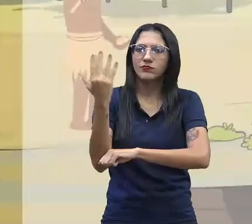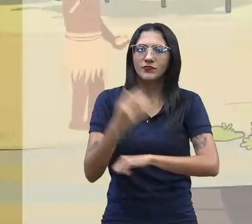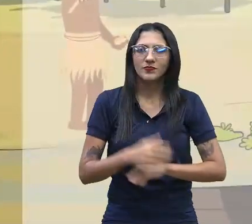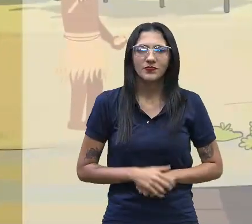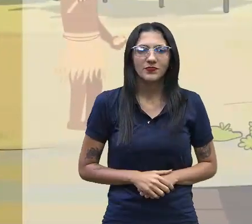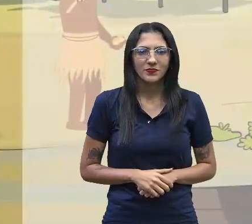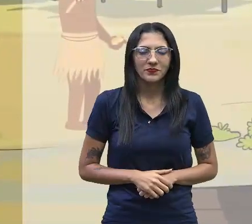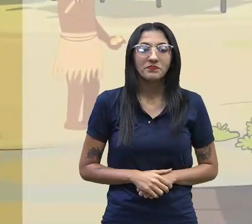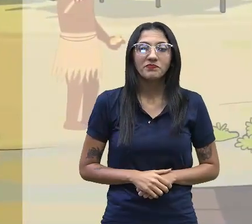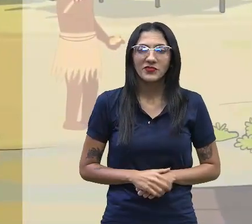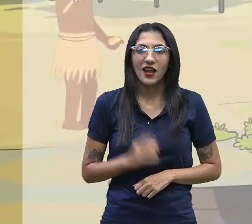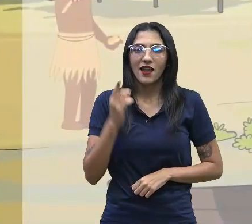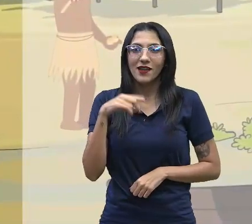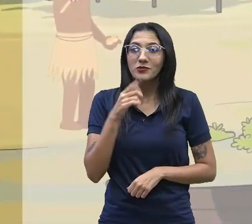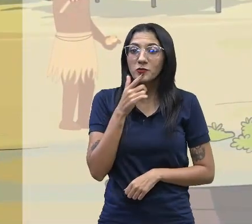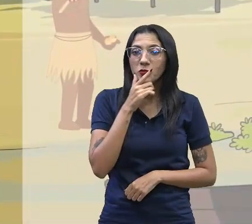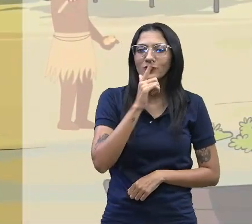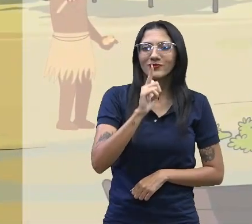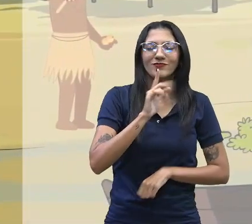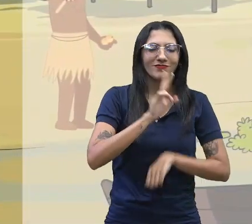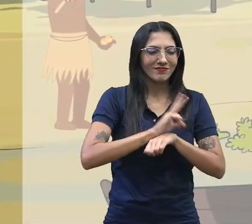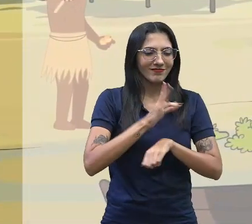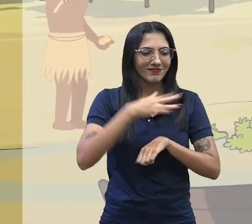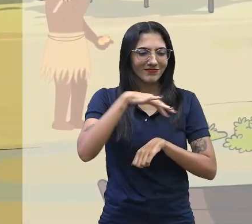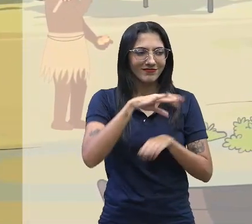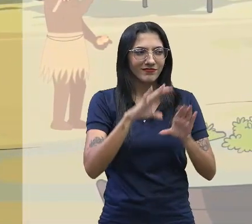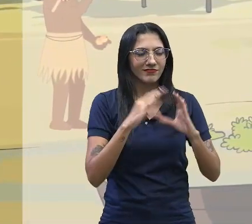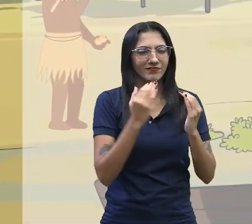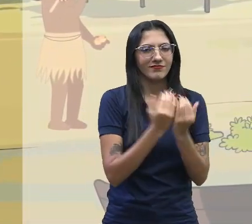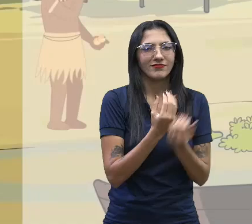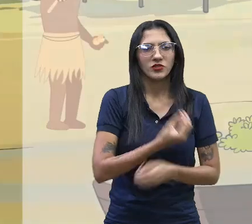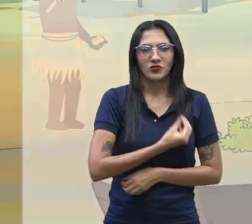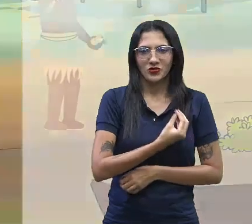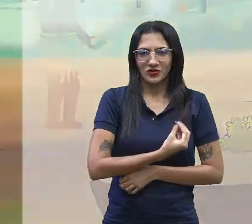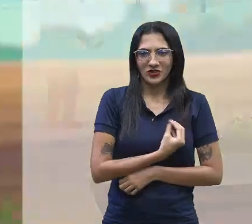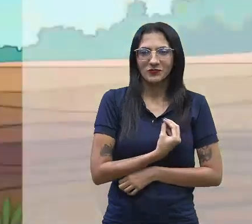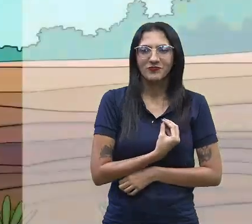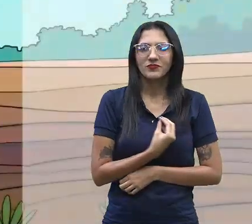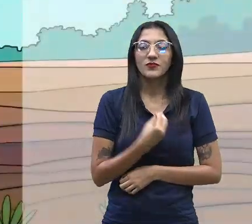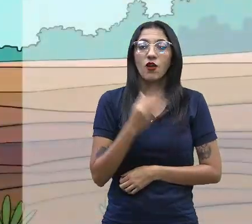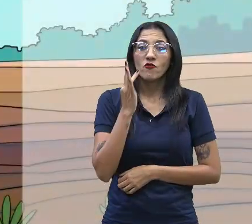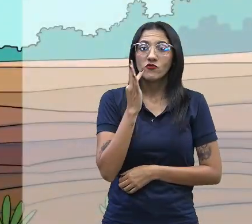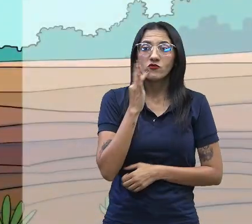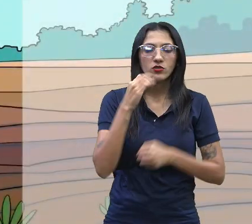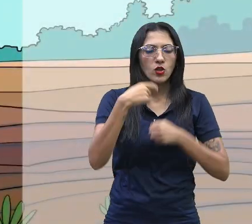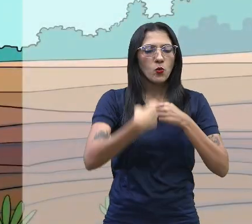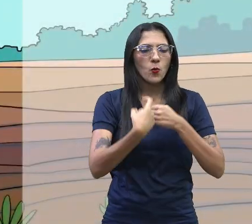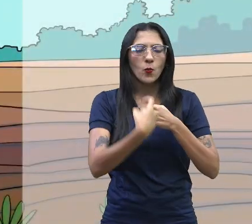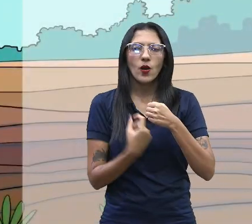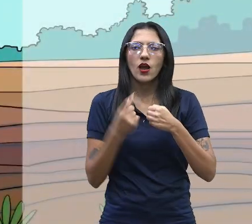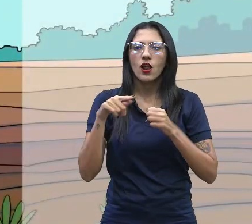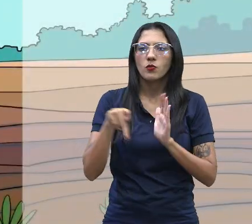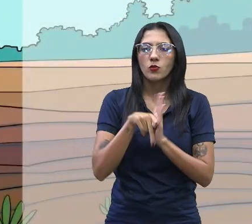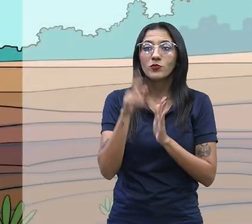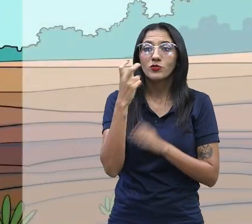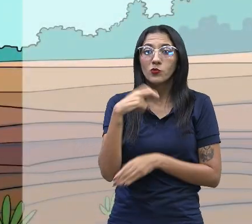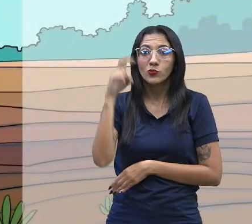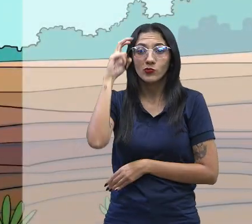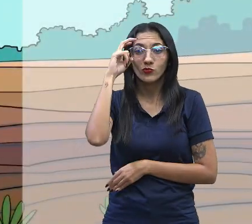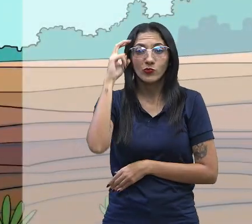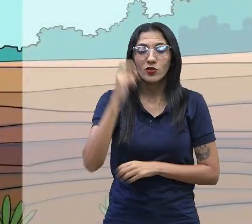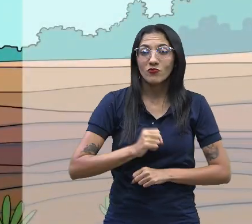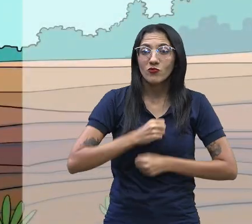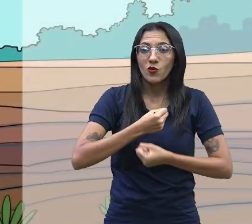Tupã-Mirim trouxe vida para sua aldeia. O Tucumã tornou-se parte da cultura e da força do povo.